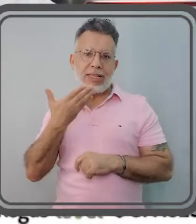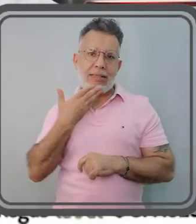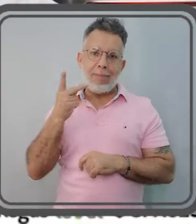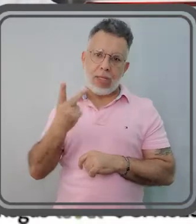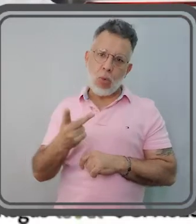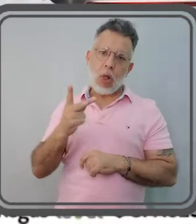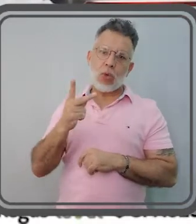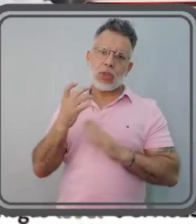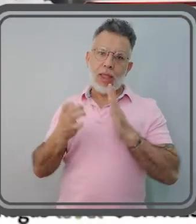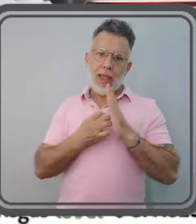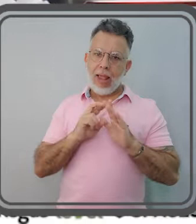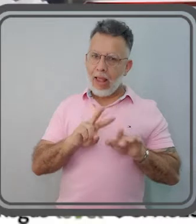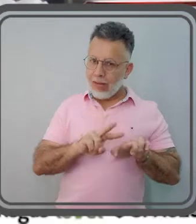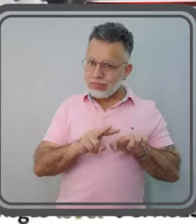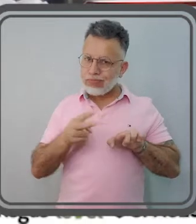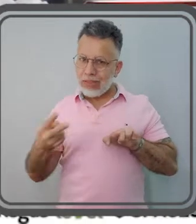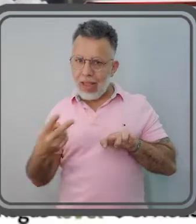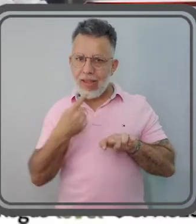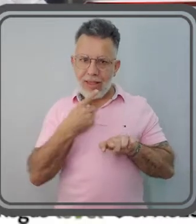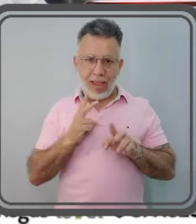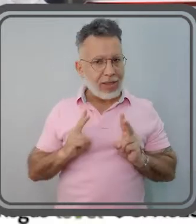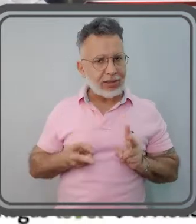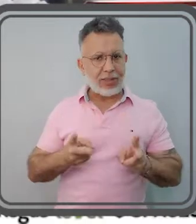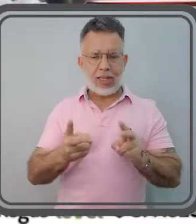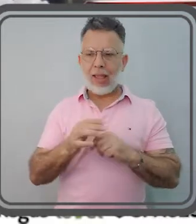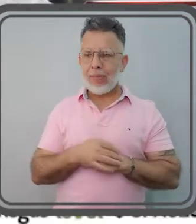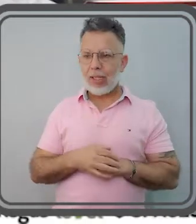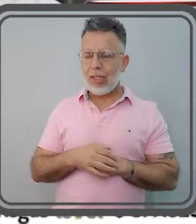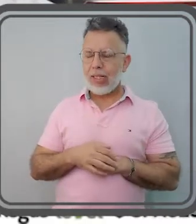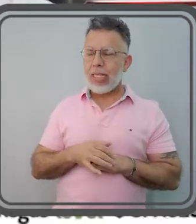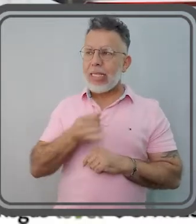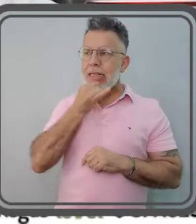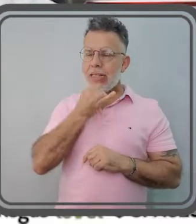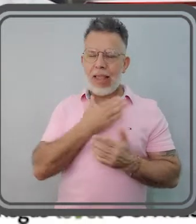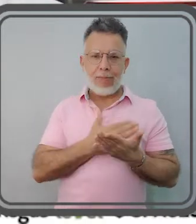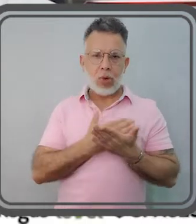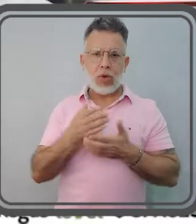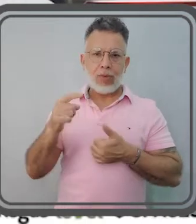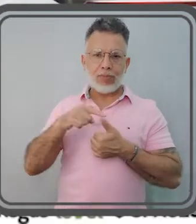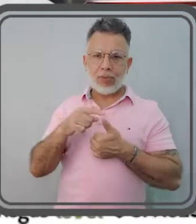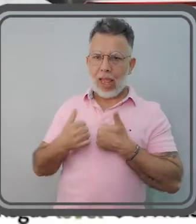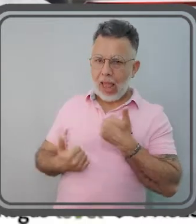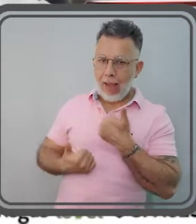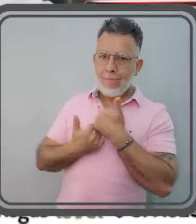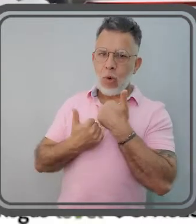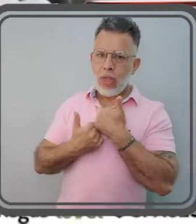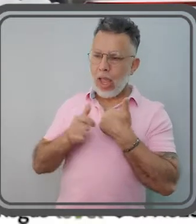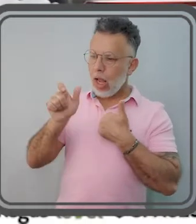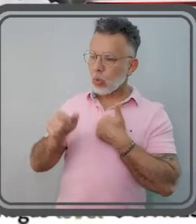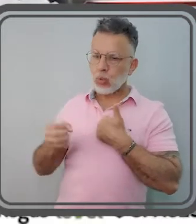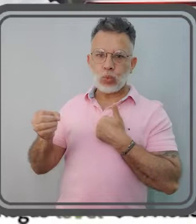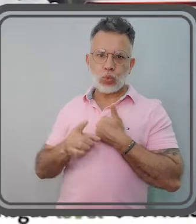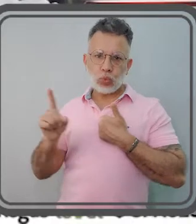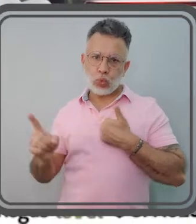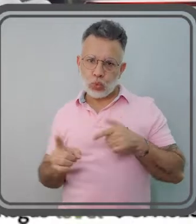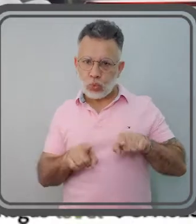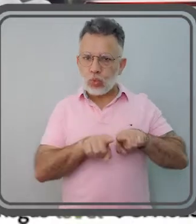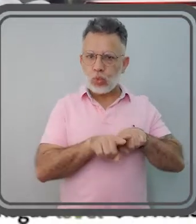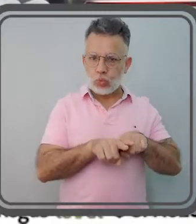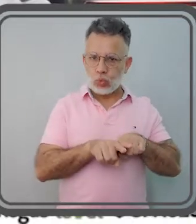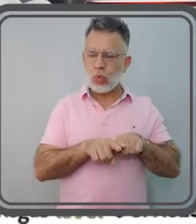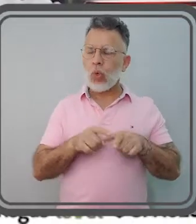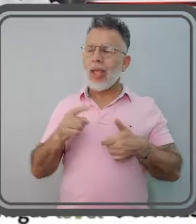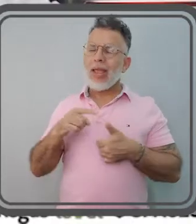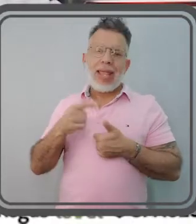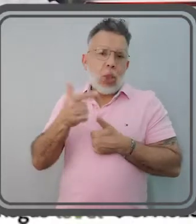desde apoiar aquele franqueado menos, aquele candidato menos experiente, né, que se tornou franqueado, para achar o